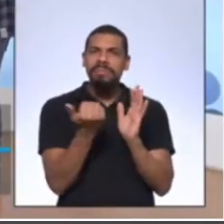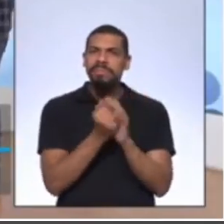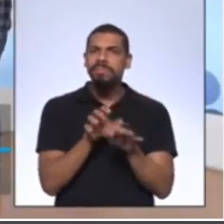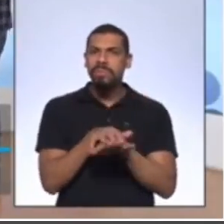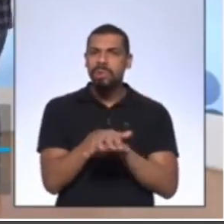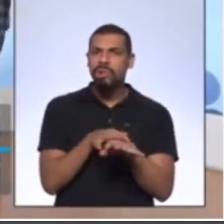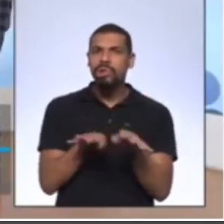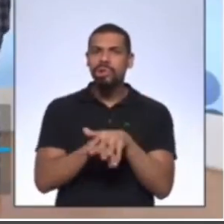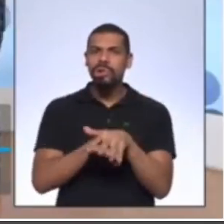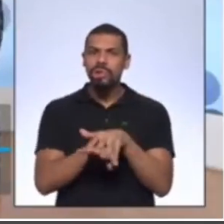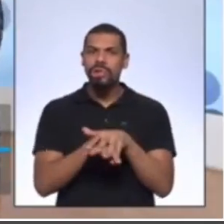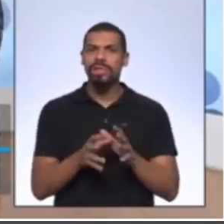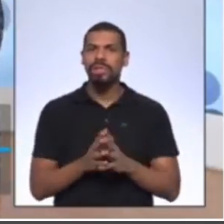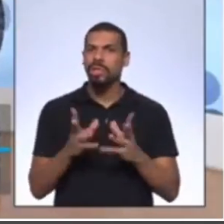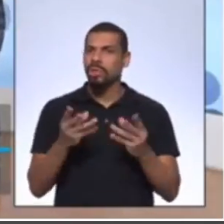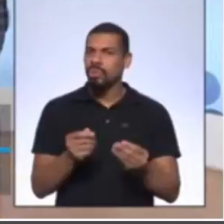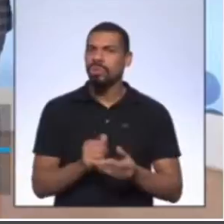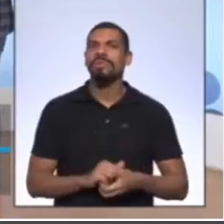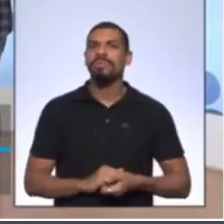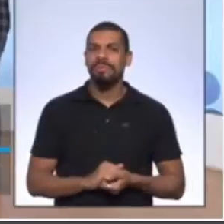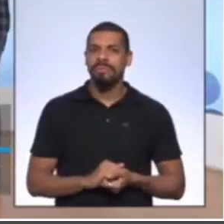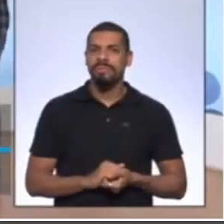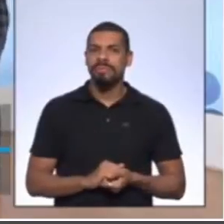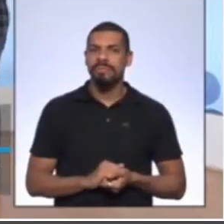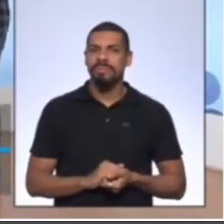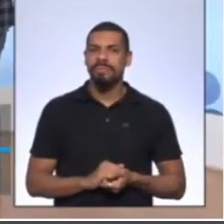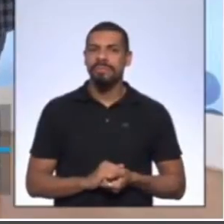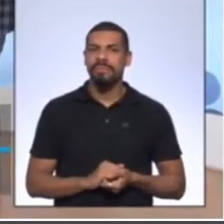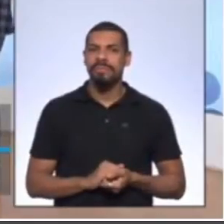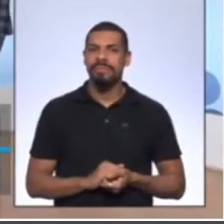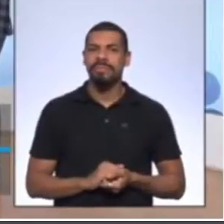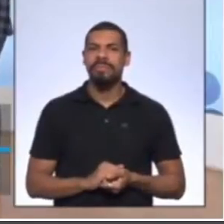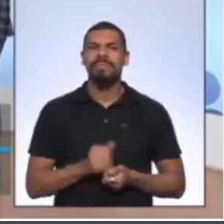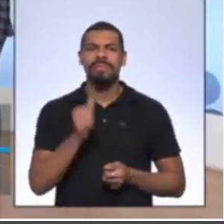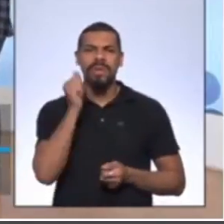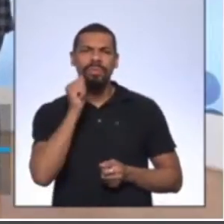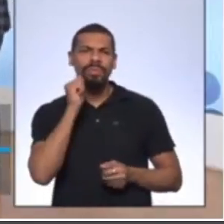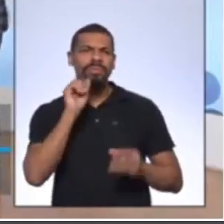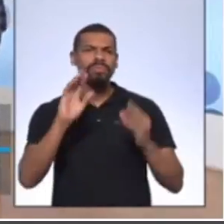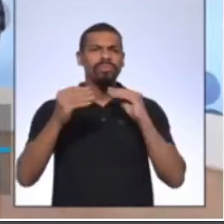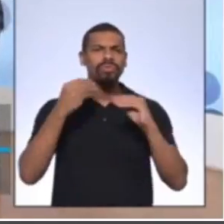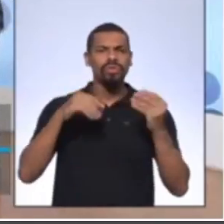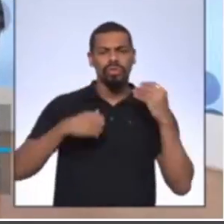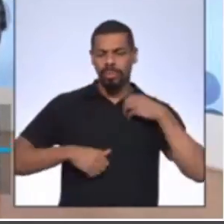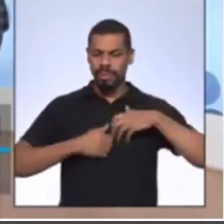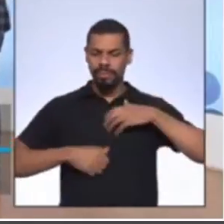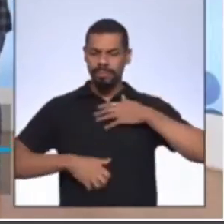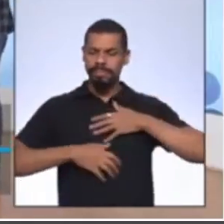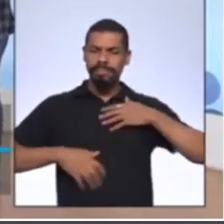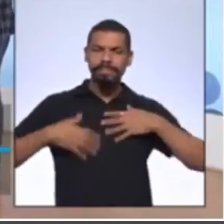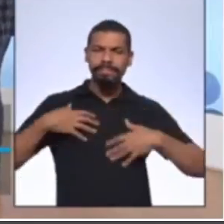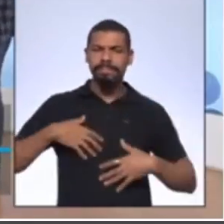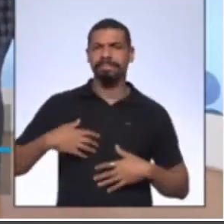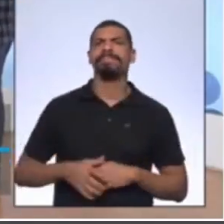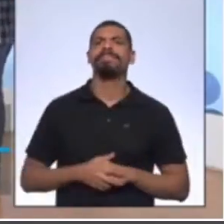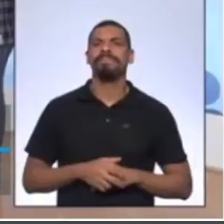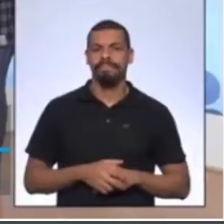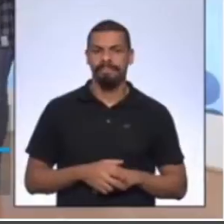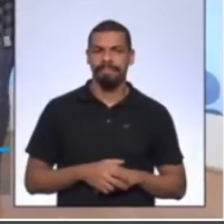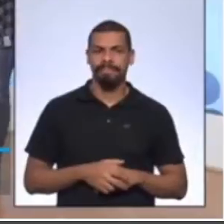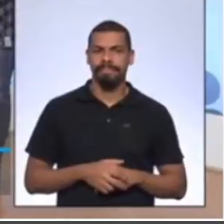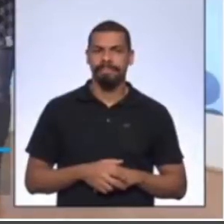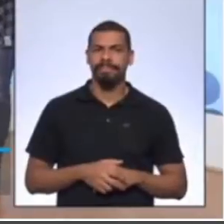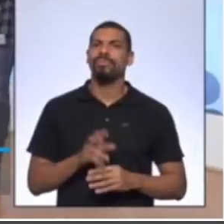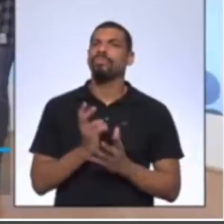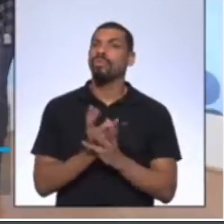marca do sabão sabonete né as moças a da banheira lá tomando banho uma coisa bem atenção